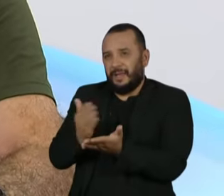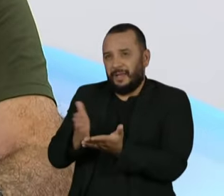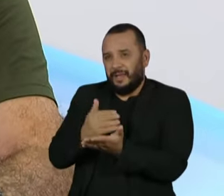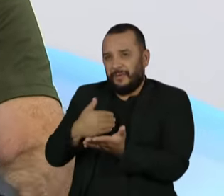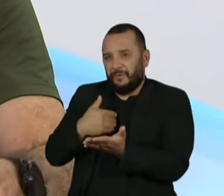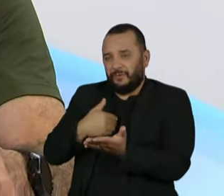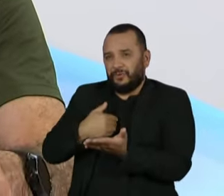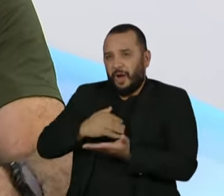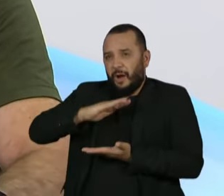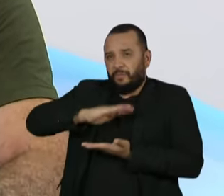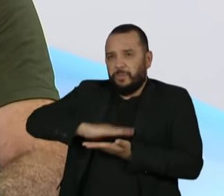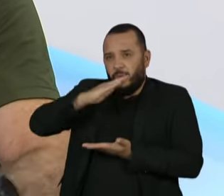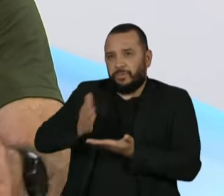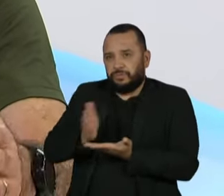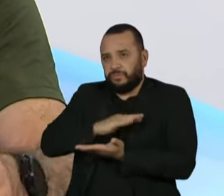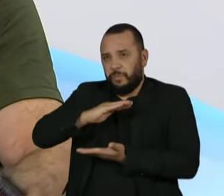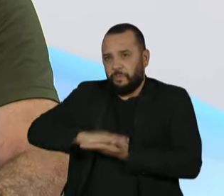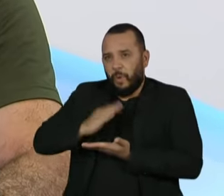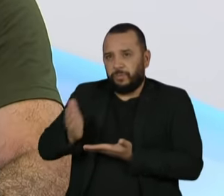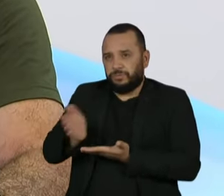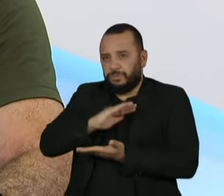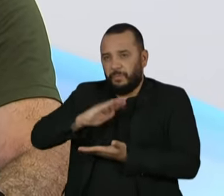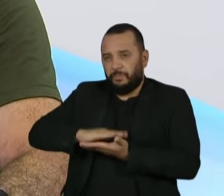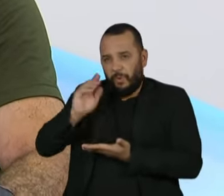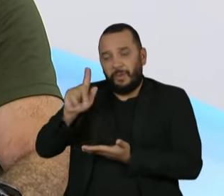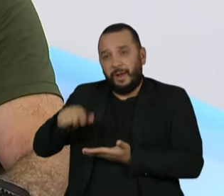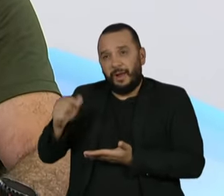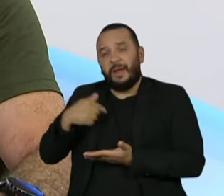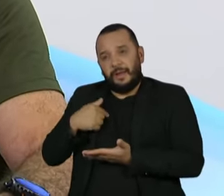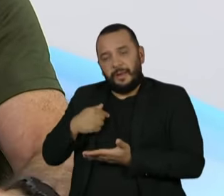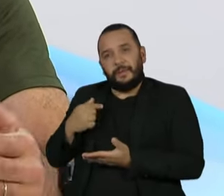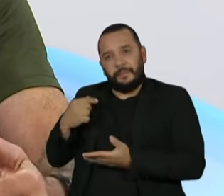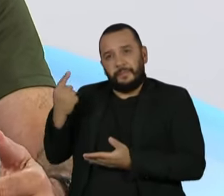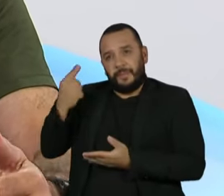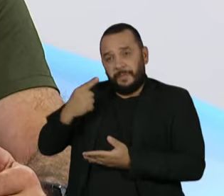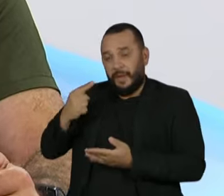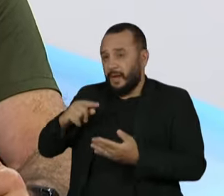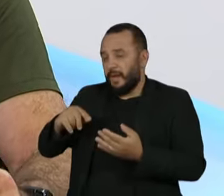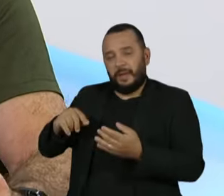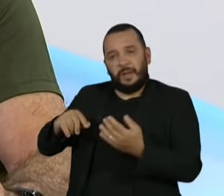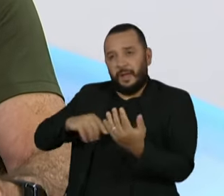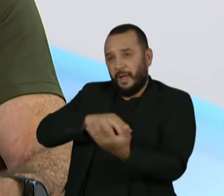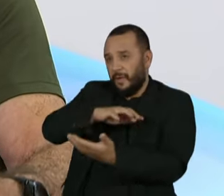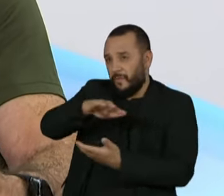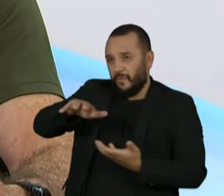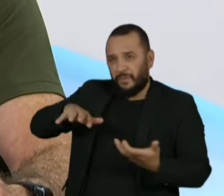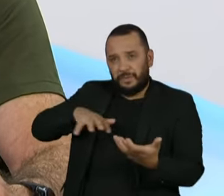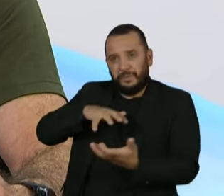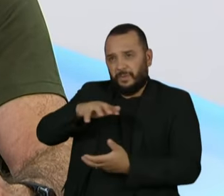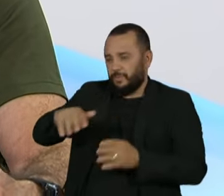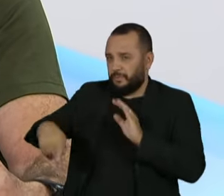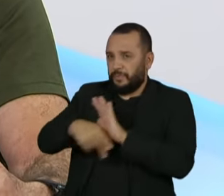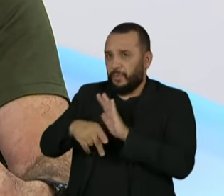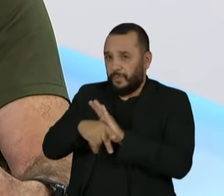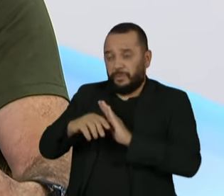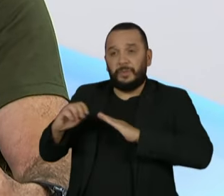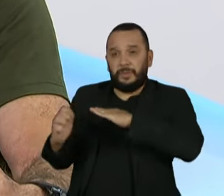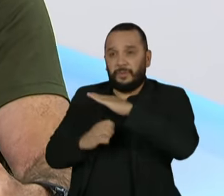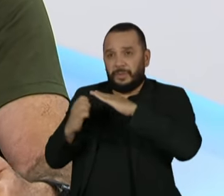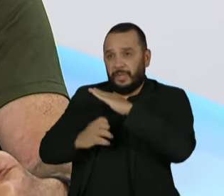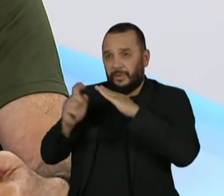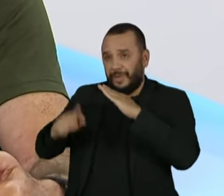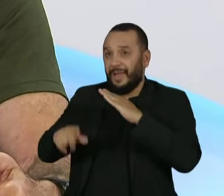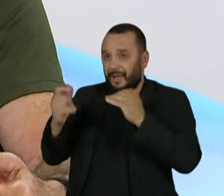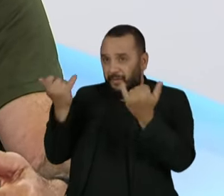a primeira revolução industrial e era uma revolução de informação a revolução de informação que a gente vive hoje ela